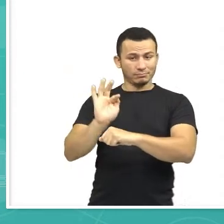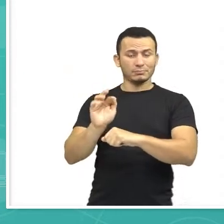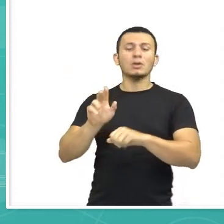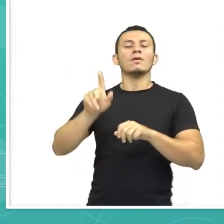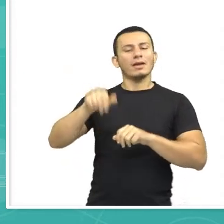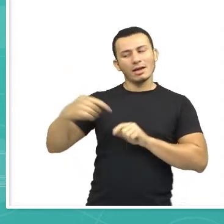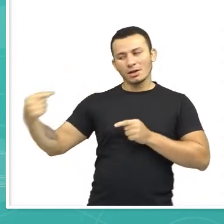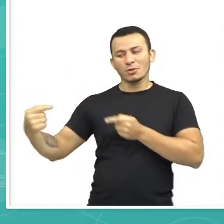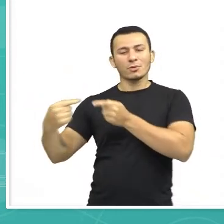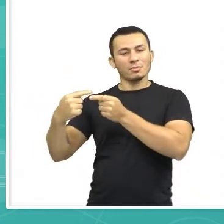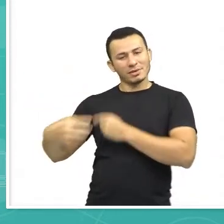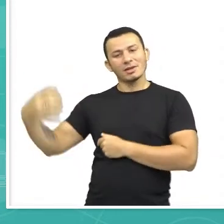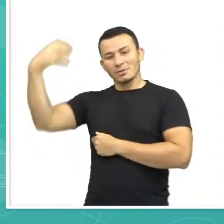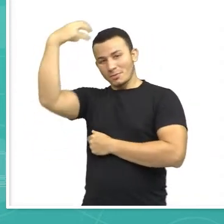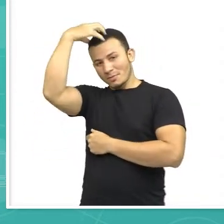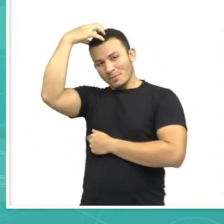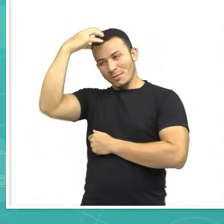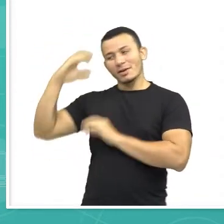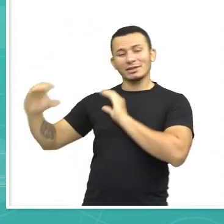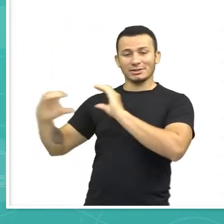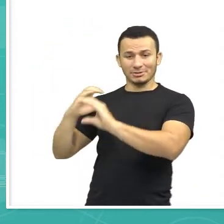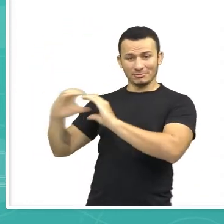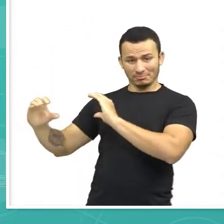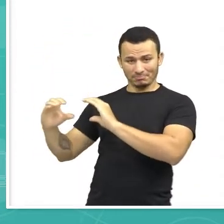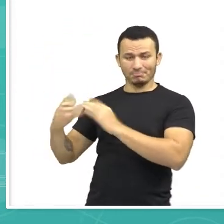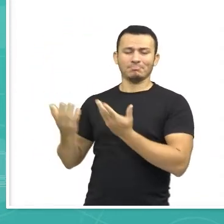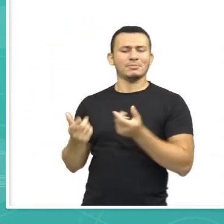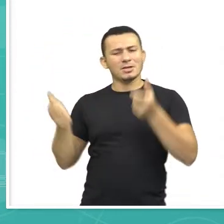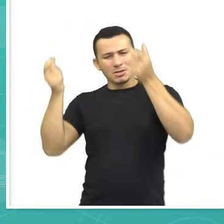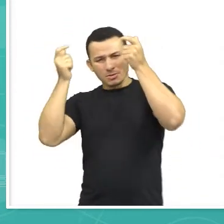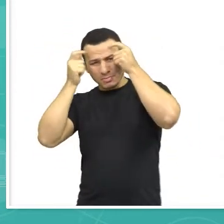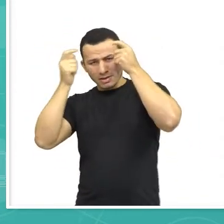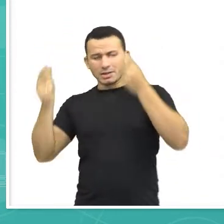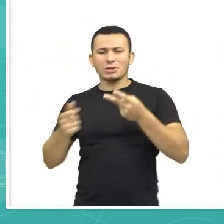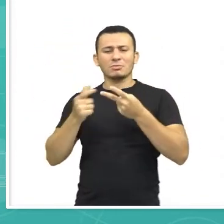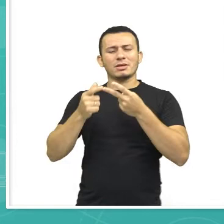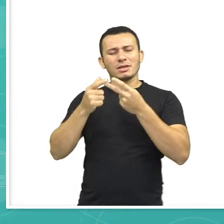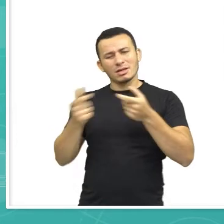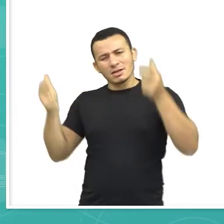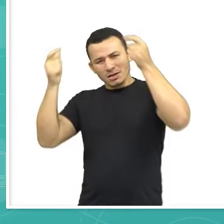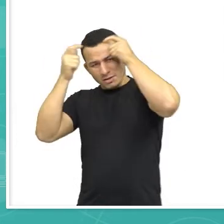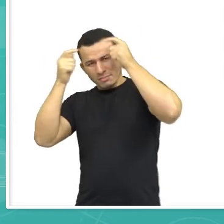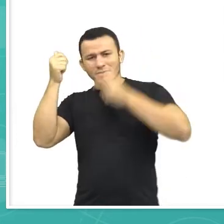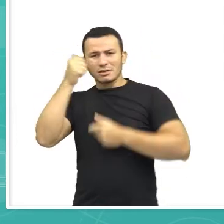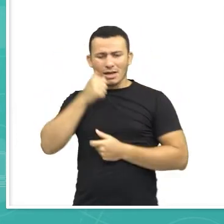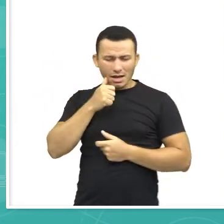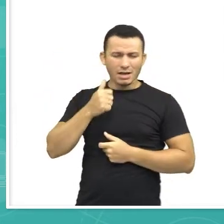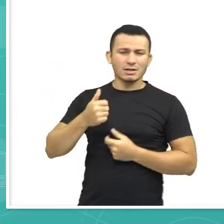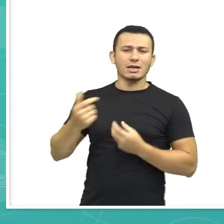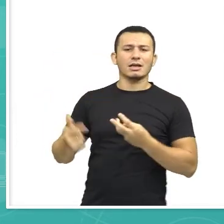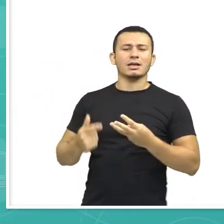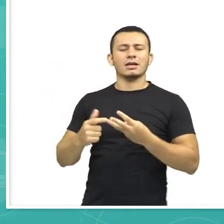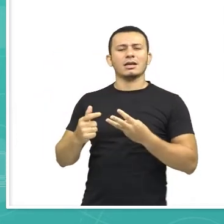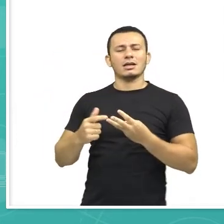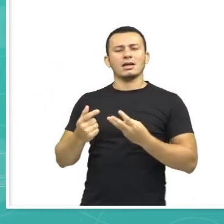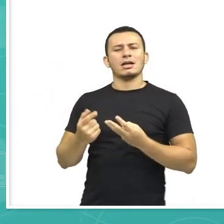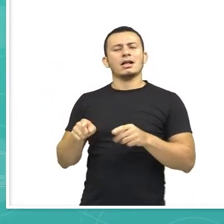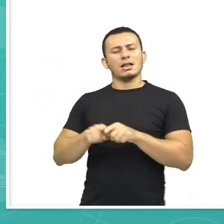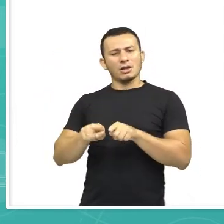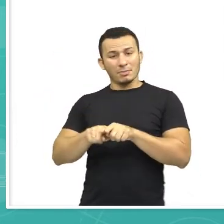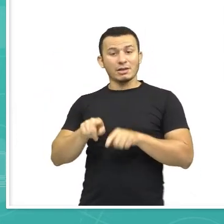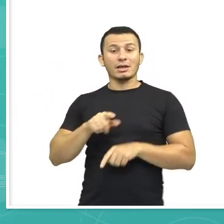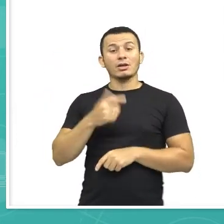olha, VA, então para príncipes, princesas, duques, Vossa Eminência para cardeais, né?